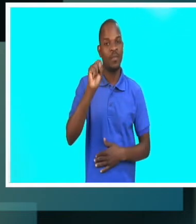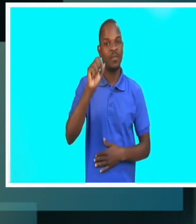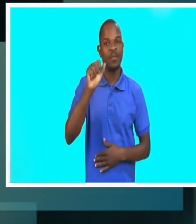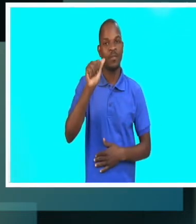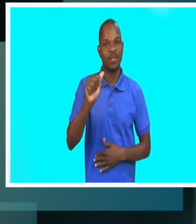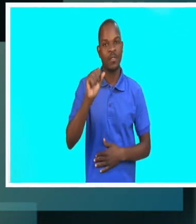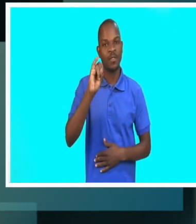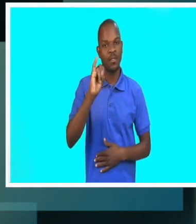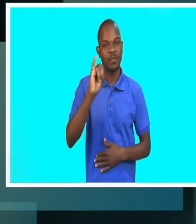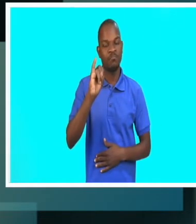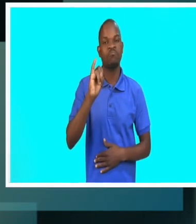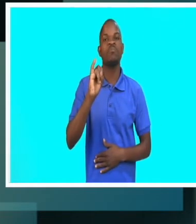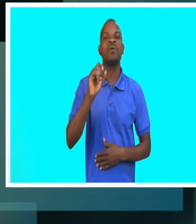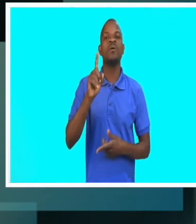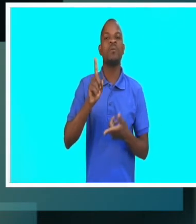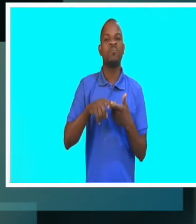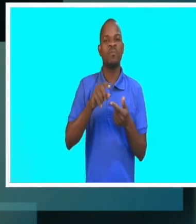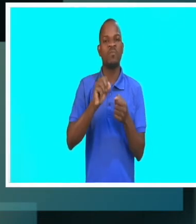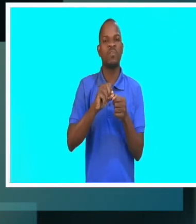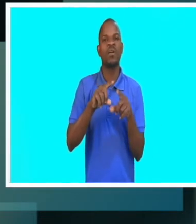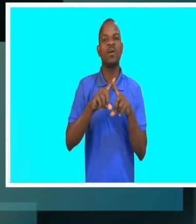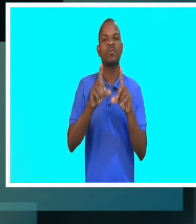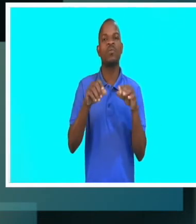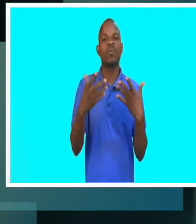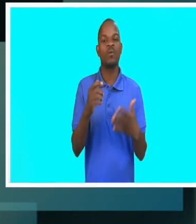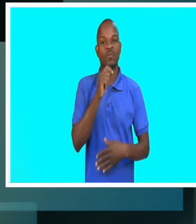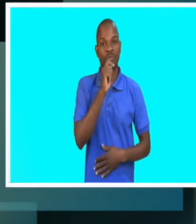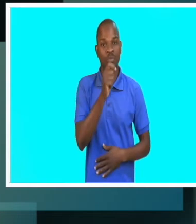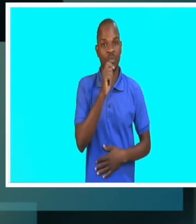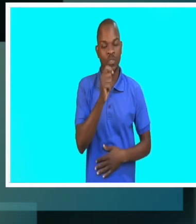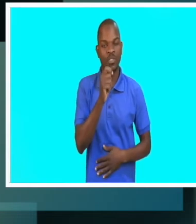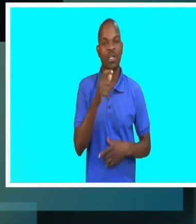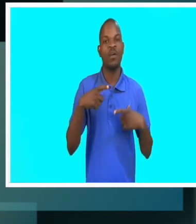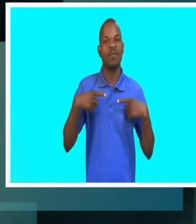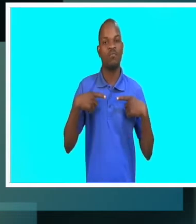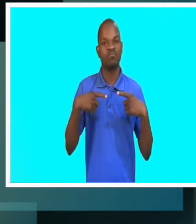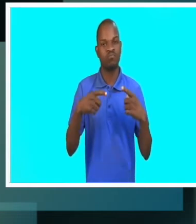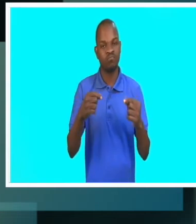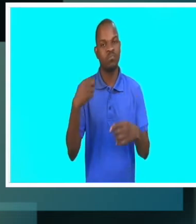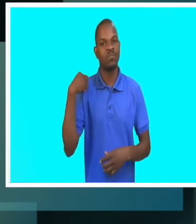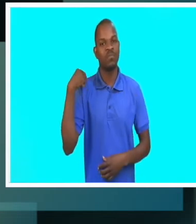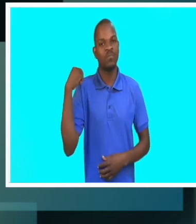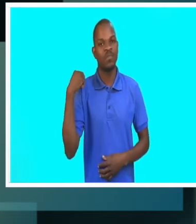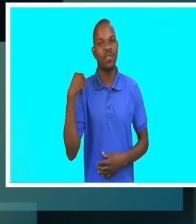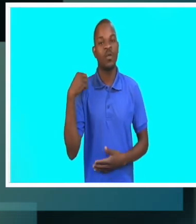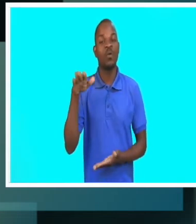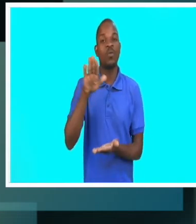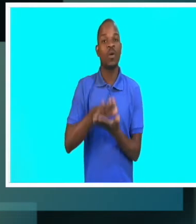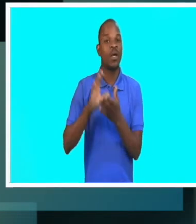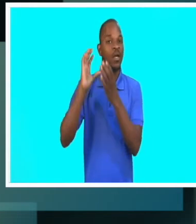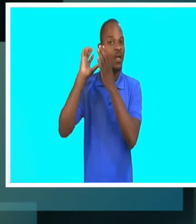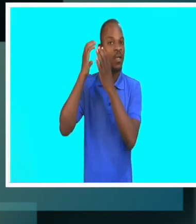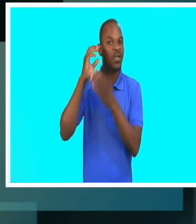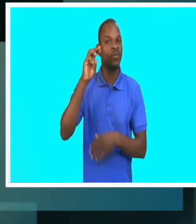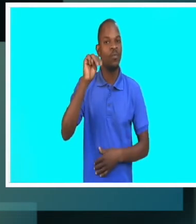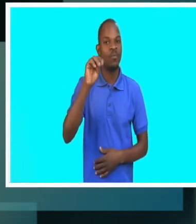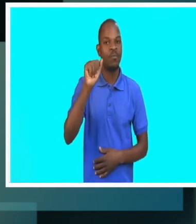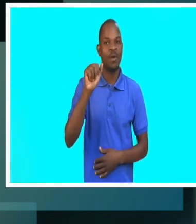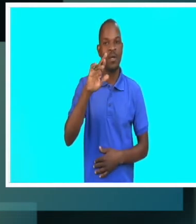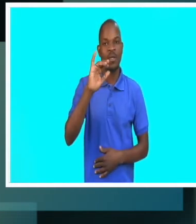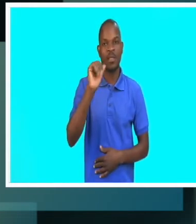Isai Batalhão, que é jornalista e trabalha como voluntária na Rádio Maria Moçambique, que ela vai nos